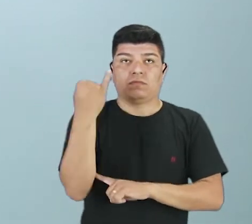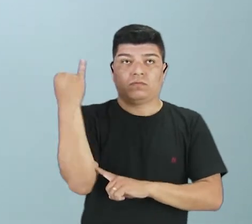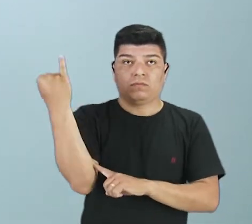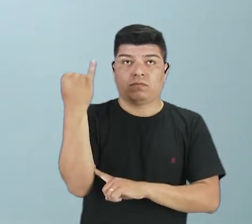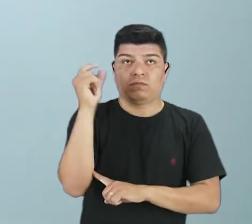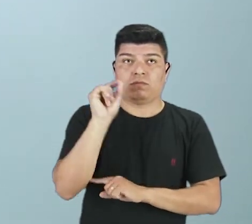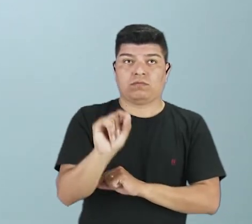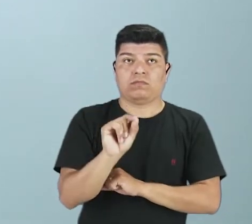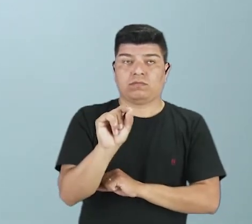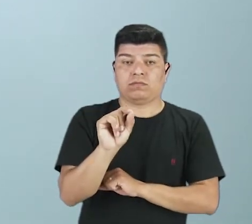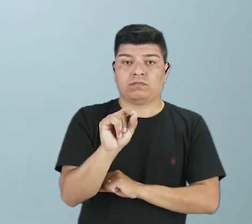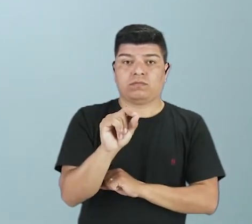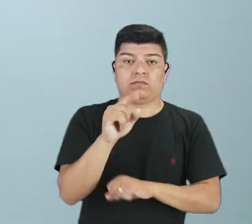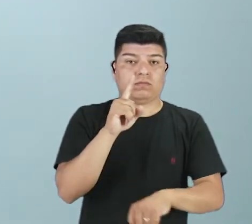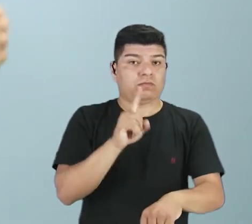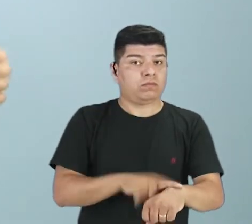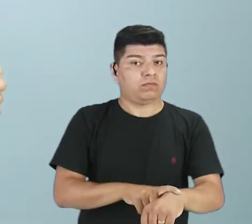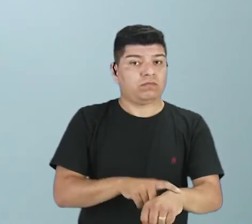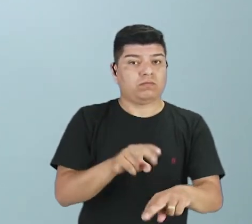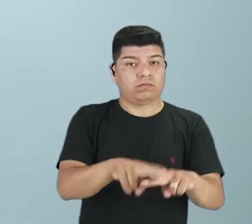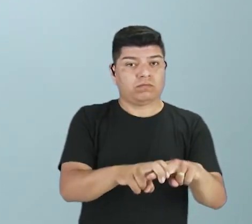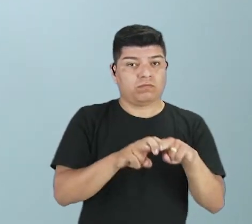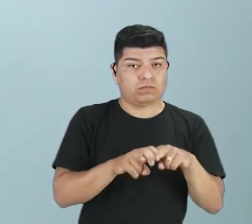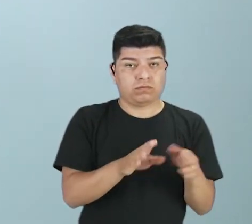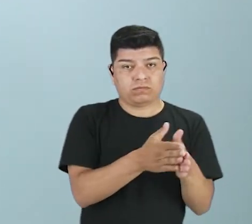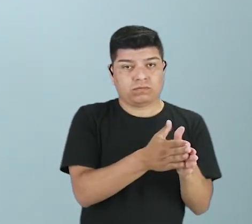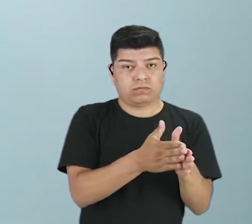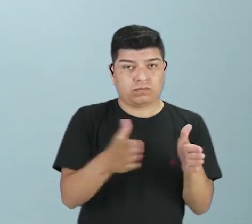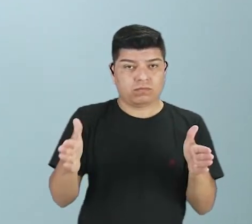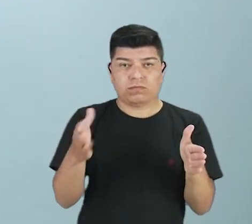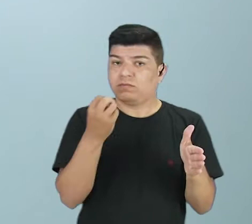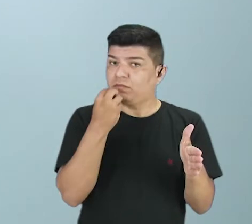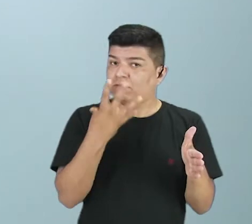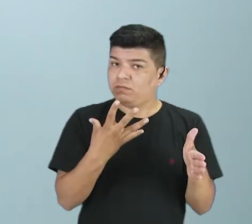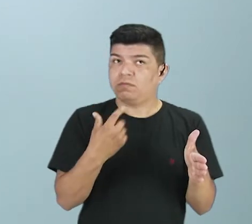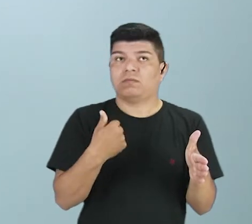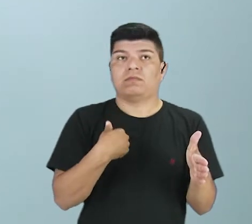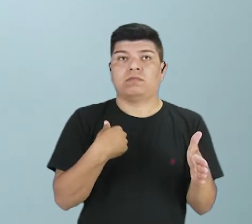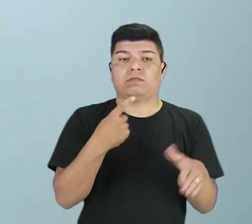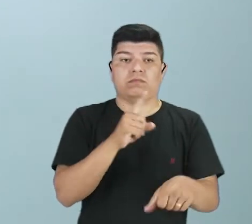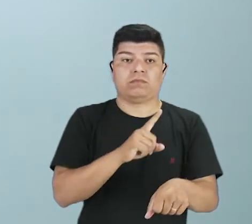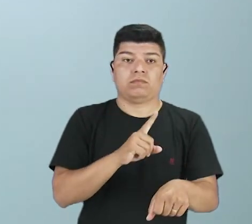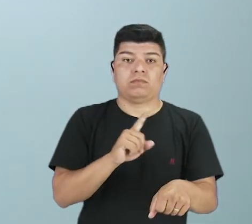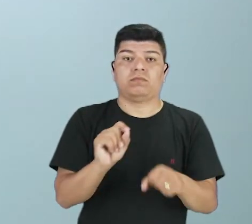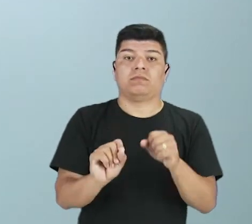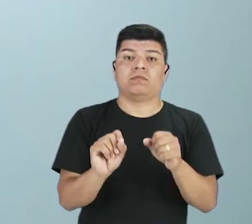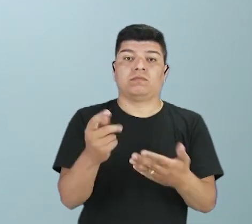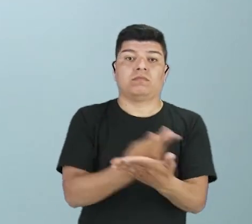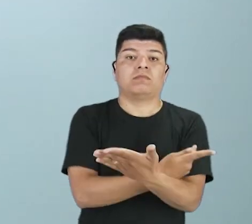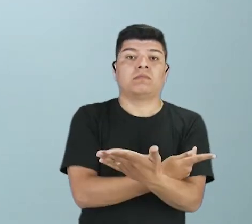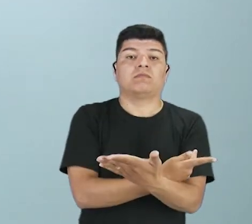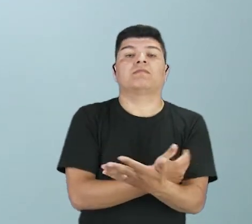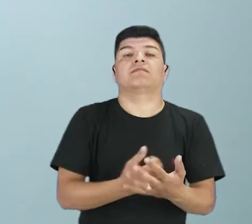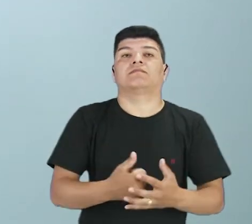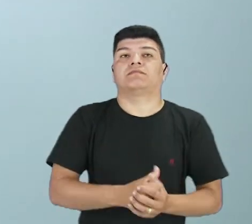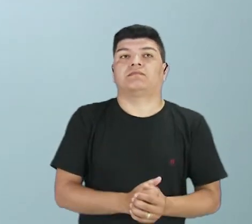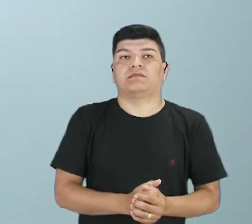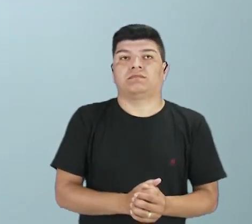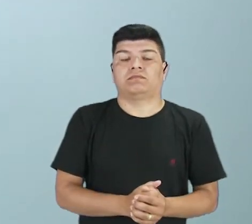se determine num tempo, por isso a importância da linha do tempo, os momentos literários em que ocorreram,